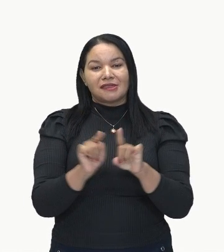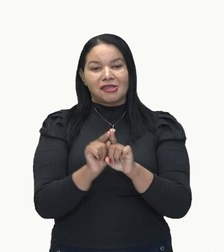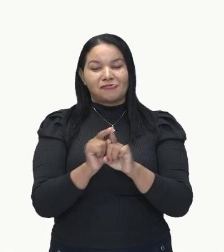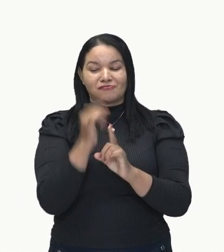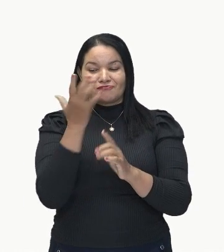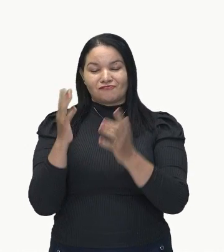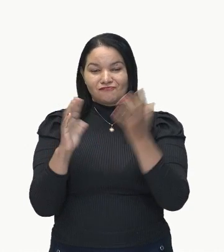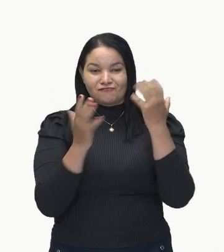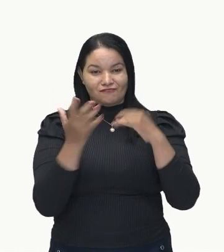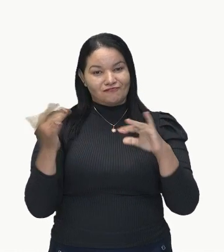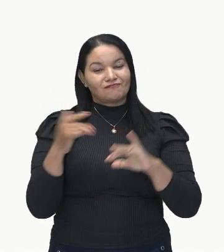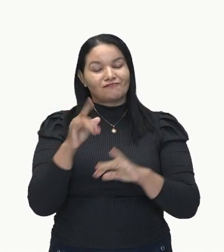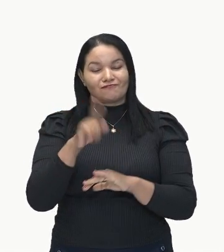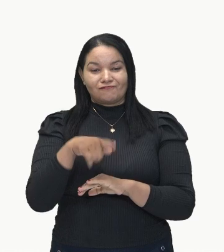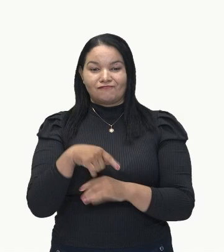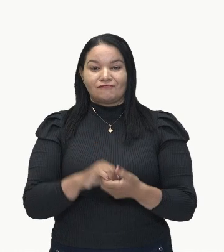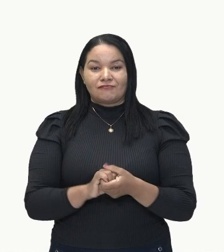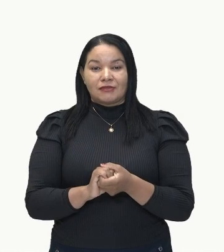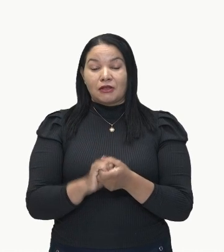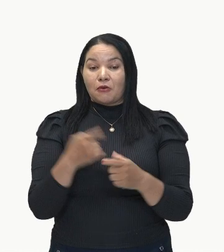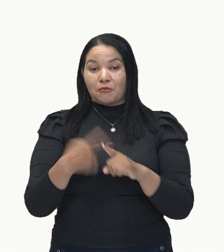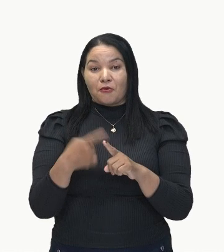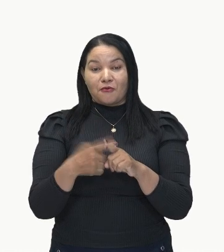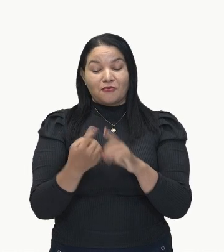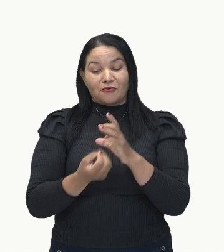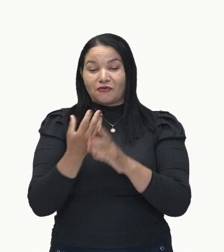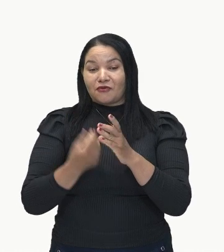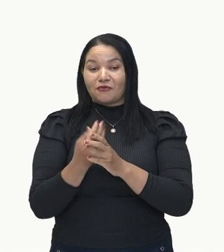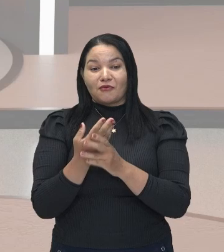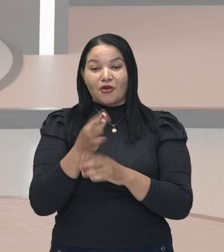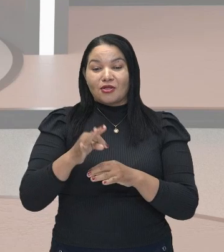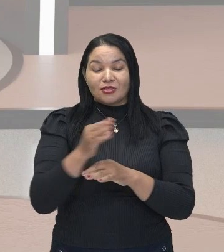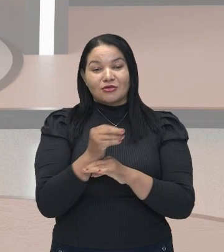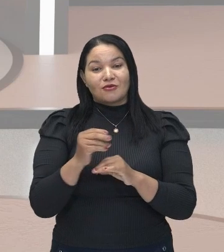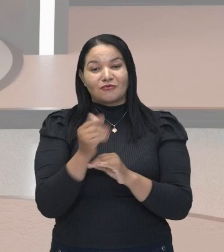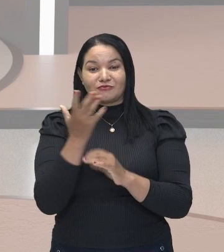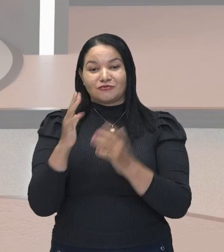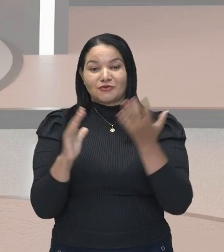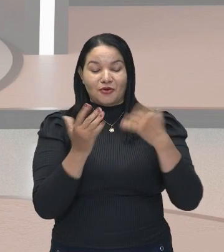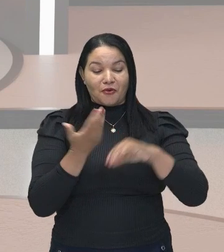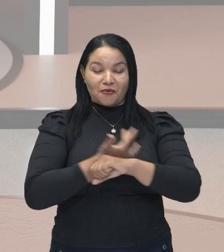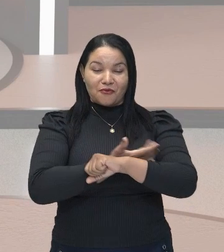paisagens. E as paisagens, elas são formadas por quem? Por